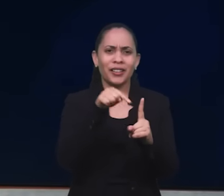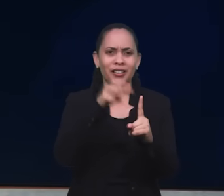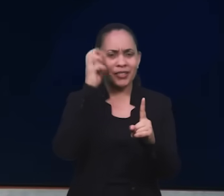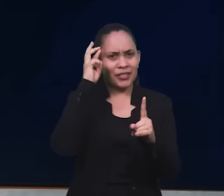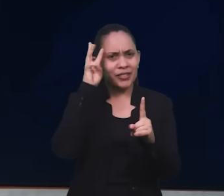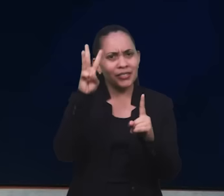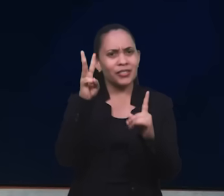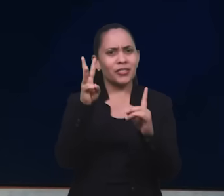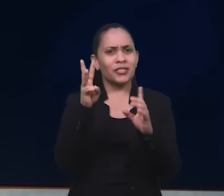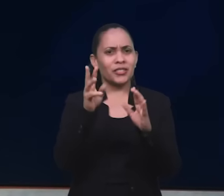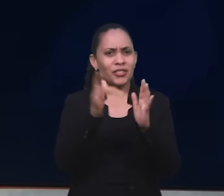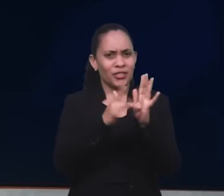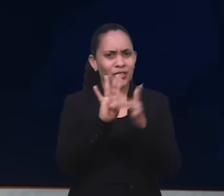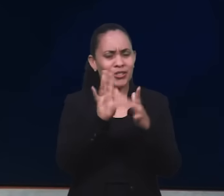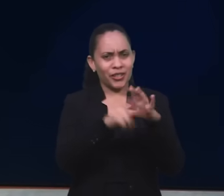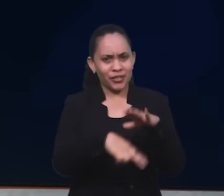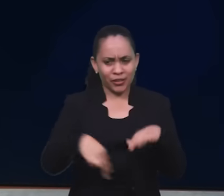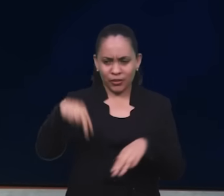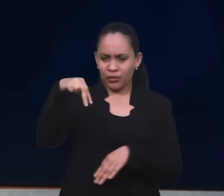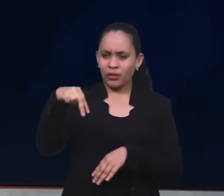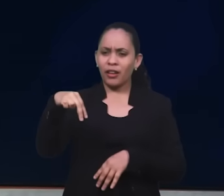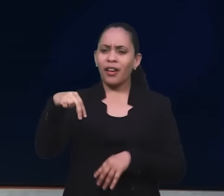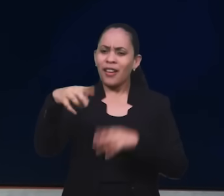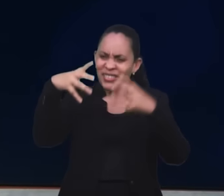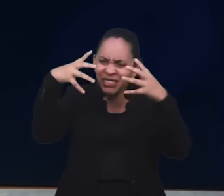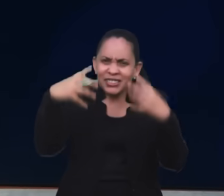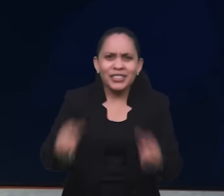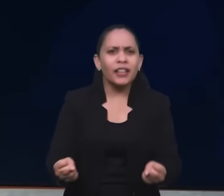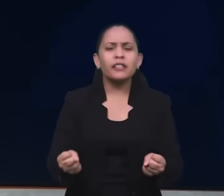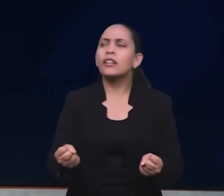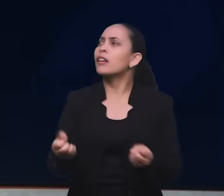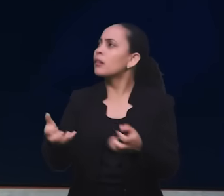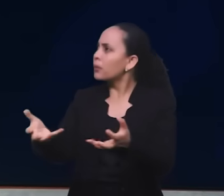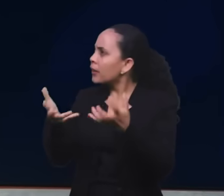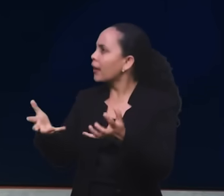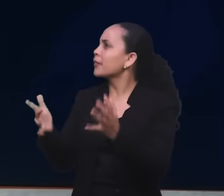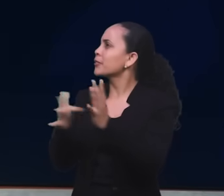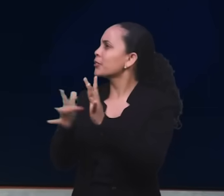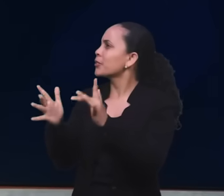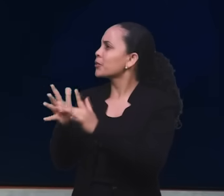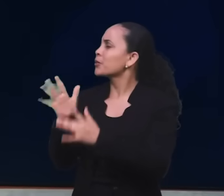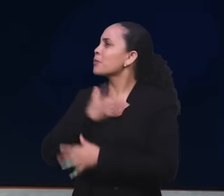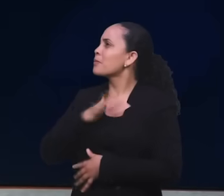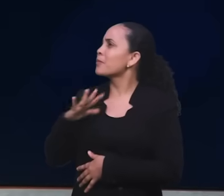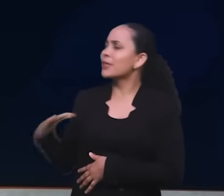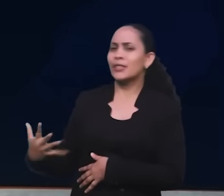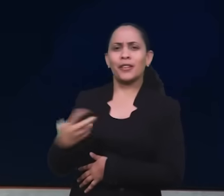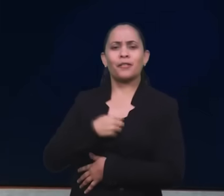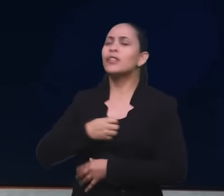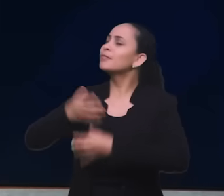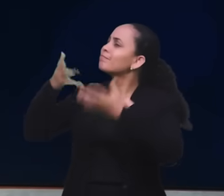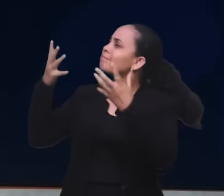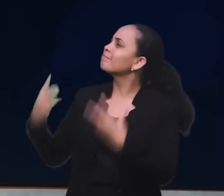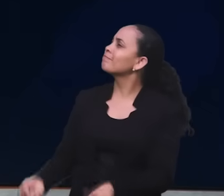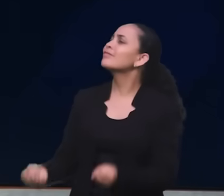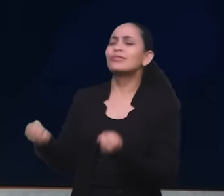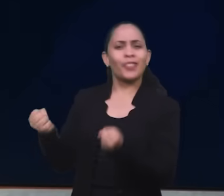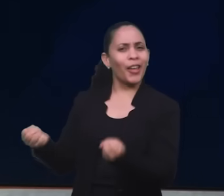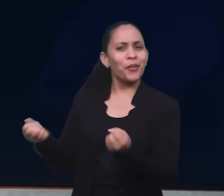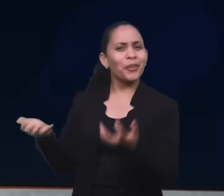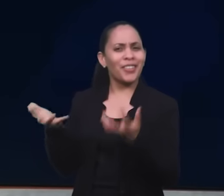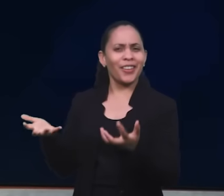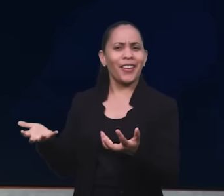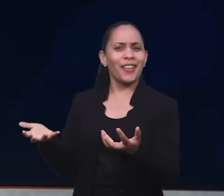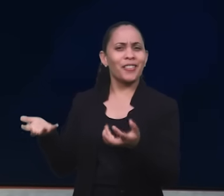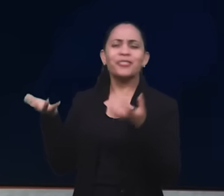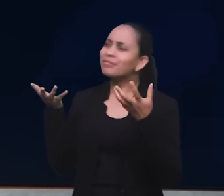como seu Salvador, diga: eu quero o Senhor Jesus como meu Salvador, eu quero a ti, Senhor Jesus, como